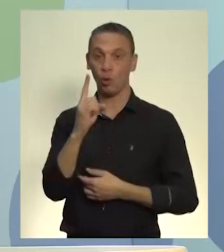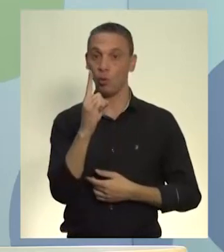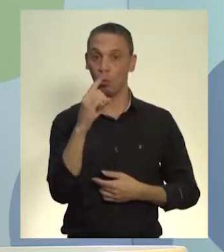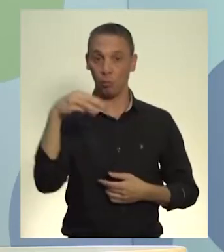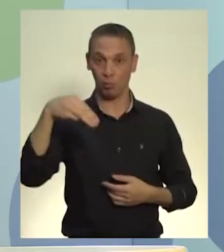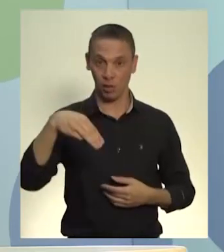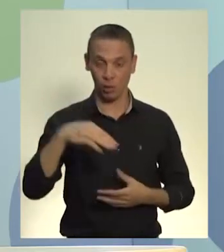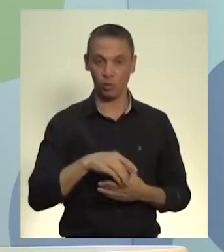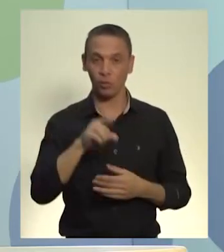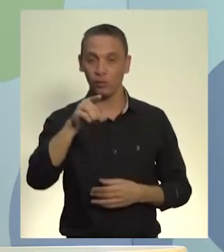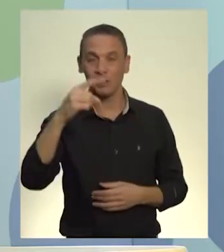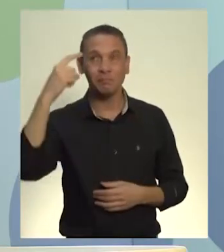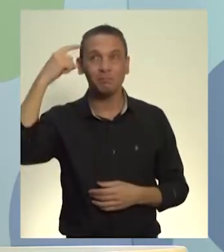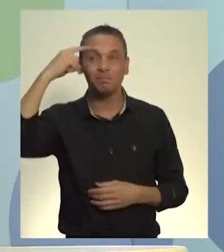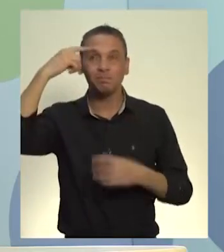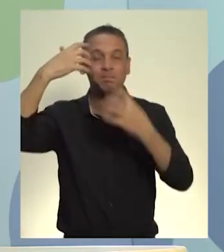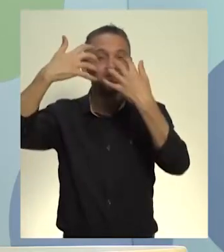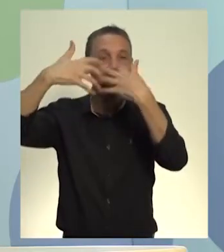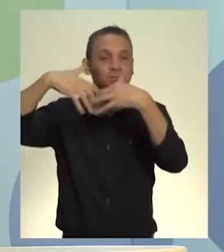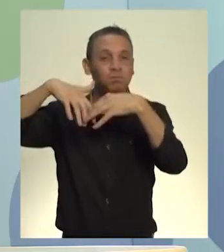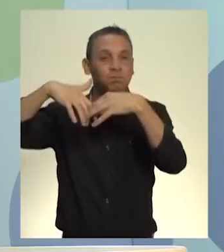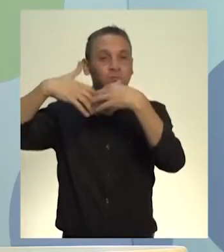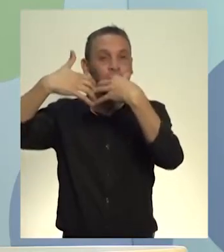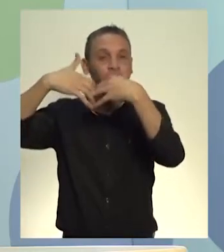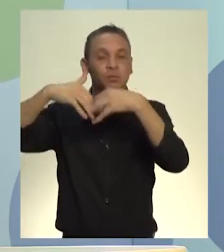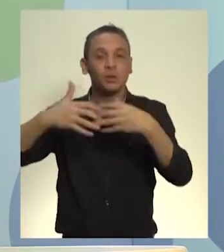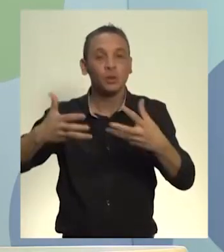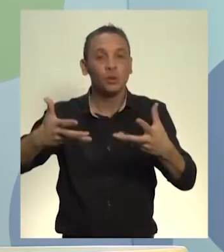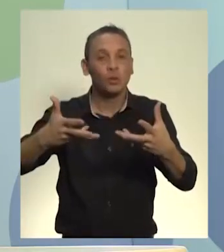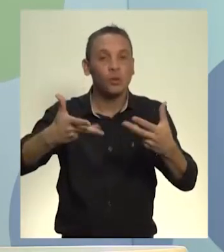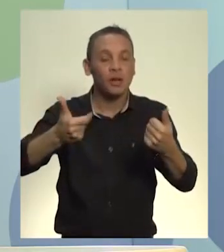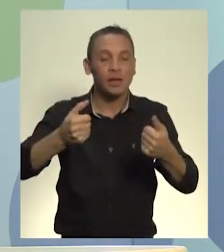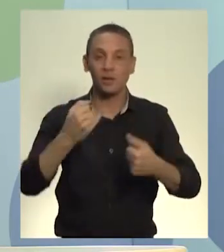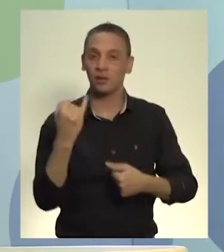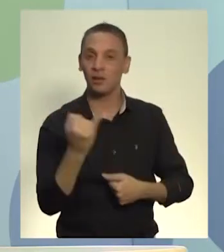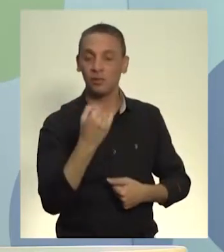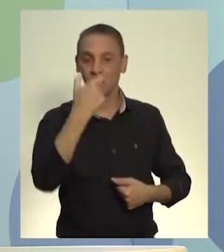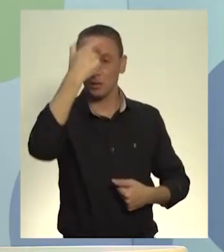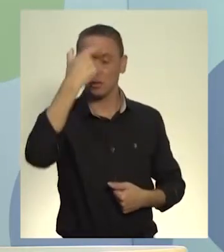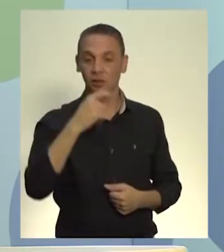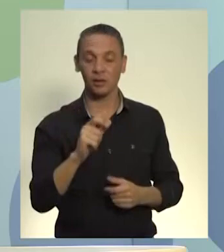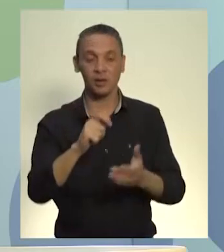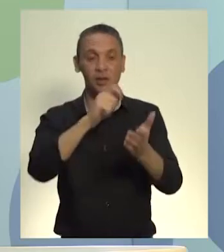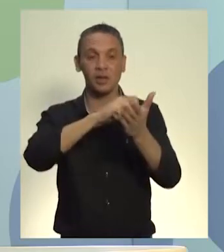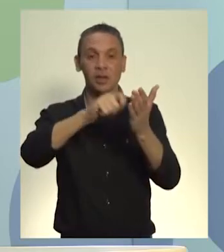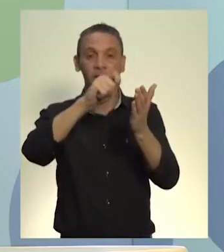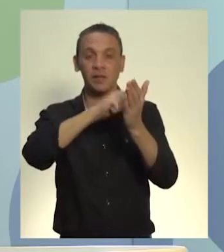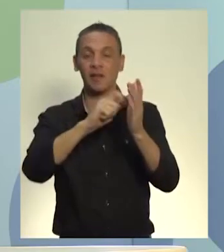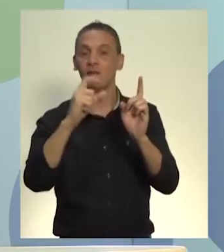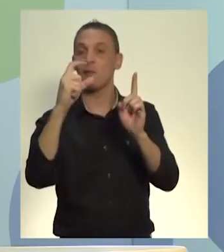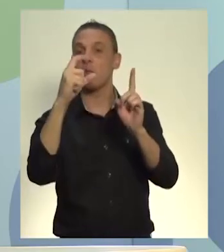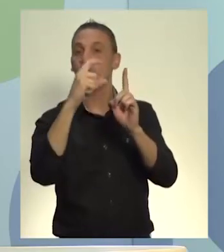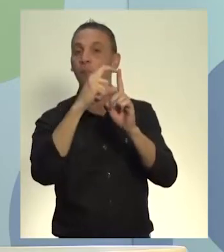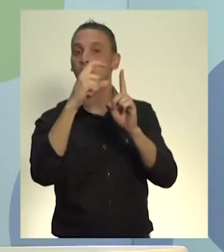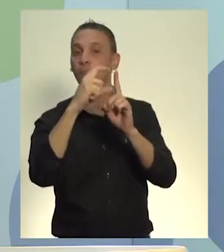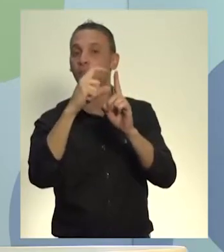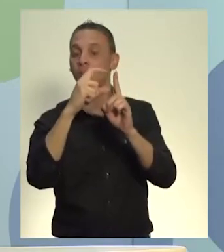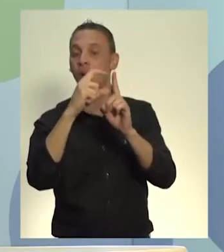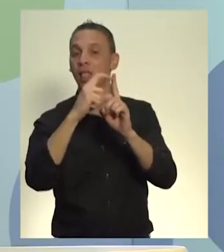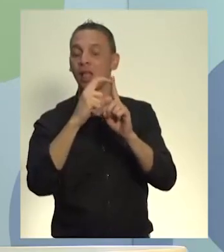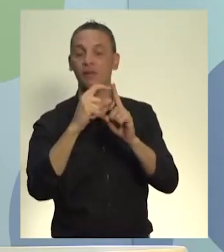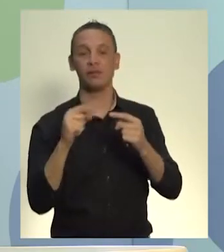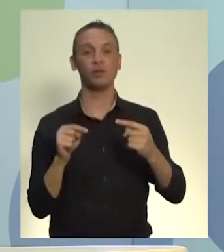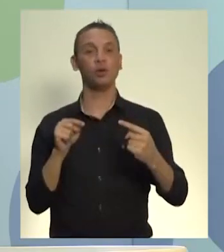e vocês pensem nessas atitudes protagonistas e escrevam a palavra, né, o conceito, a atitude